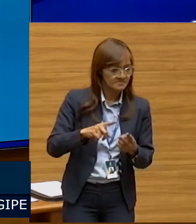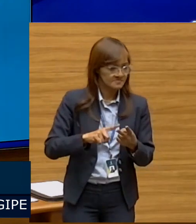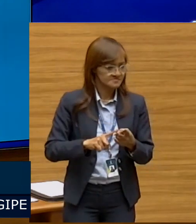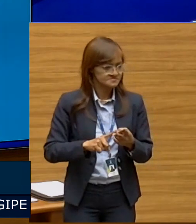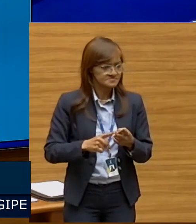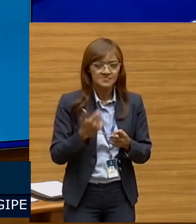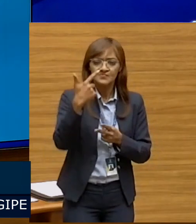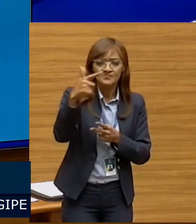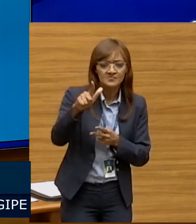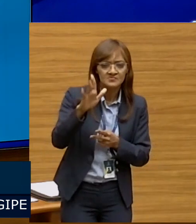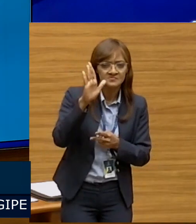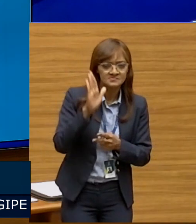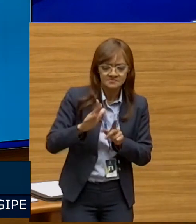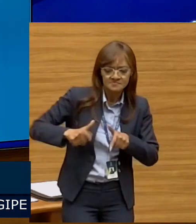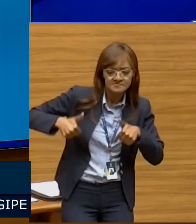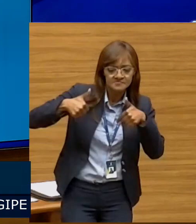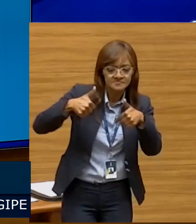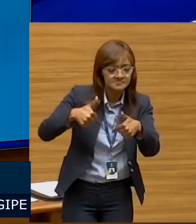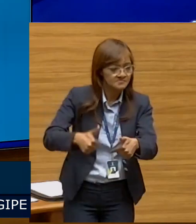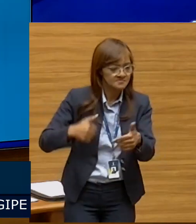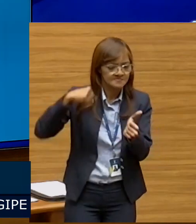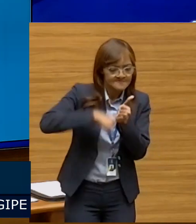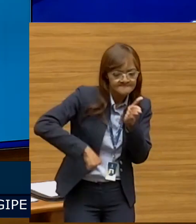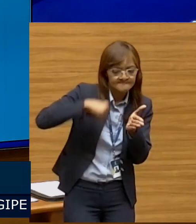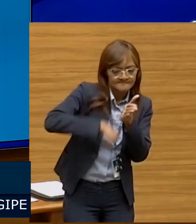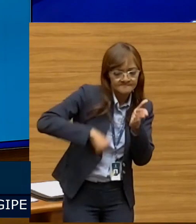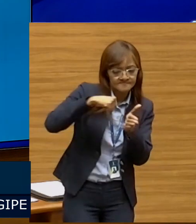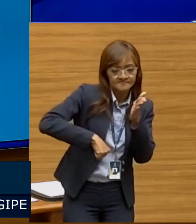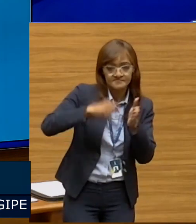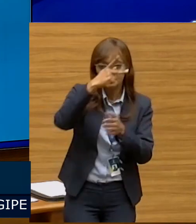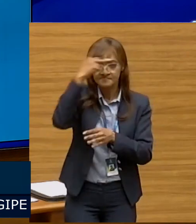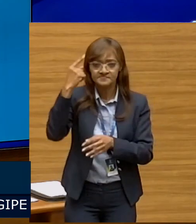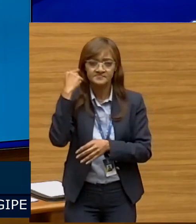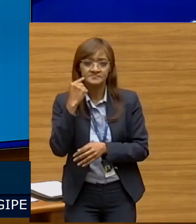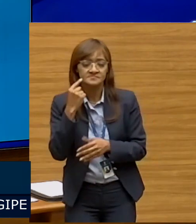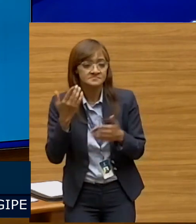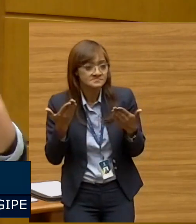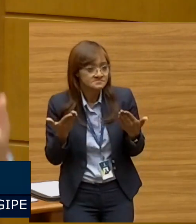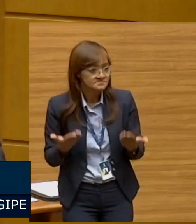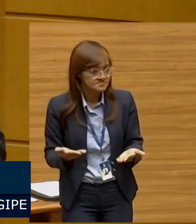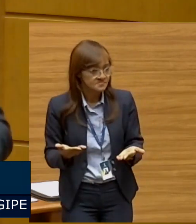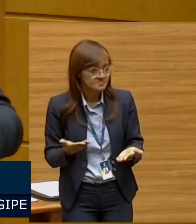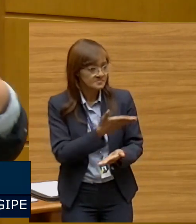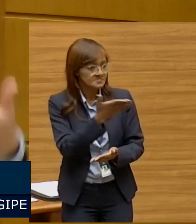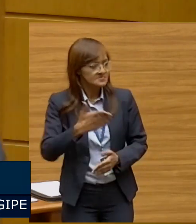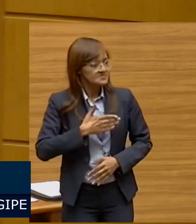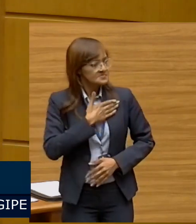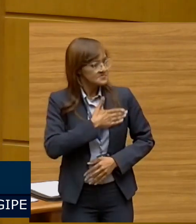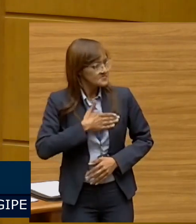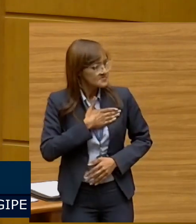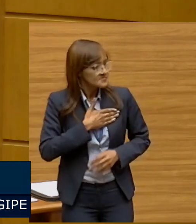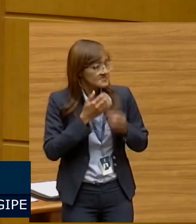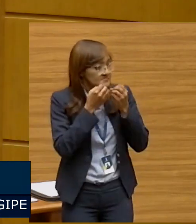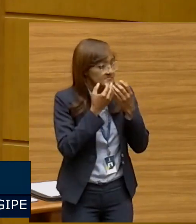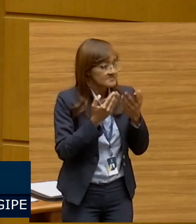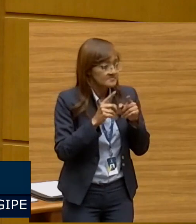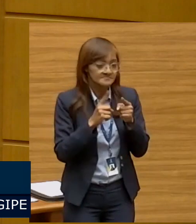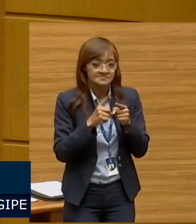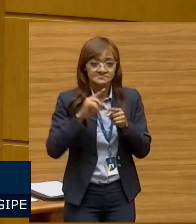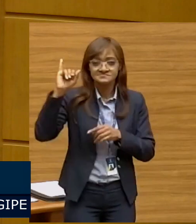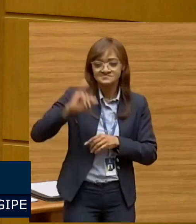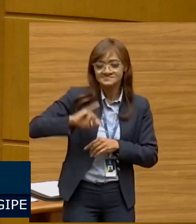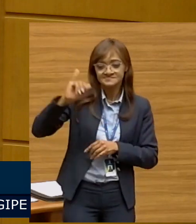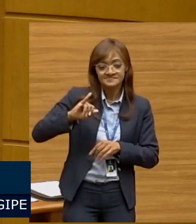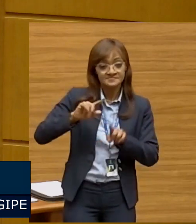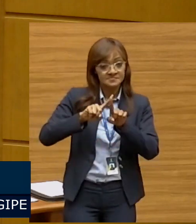também nessa frente da luta da pessoa surda, e pessoas que dividiram esse púlpito com seu bom gosto, com seu denodo, e foi muito